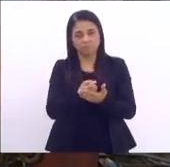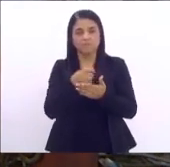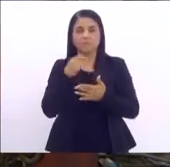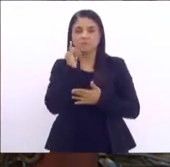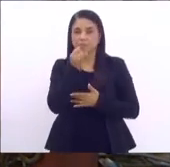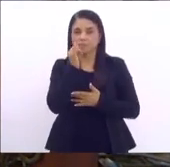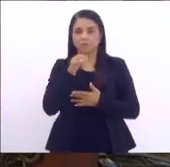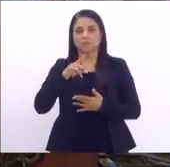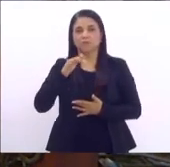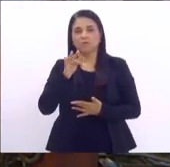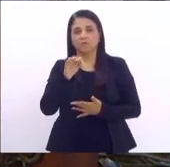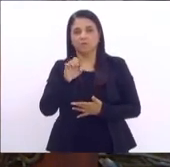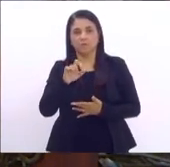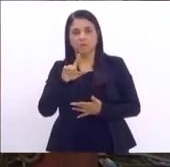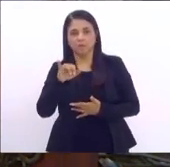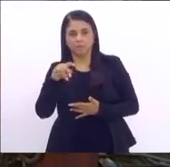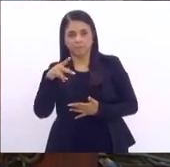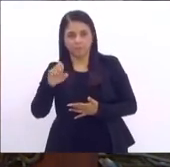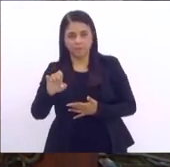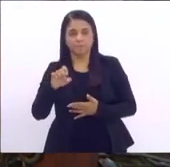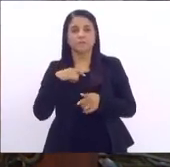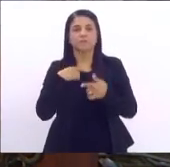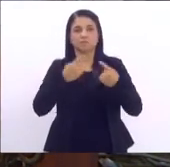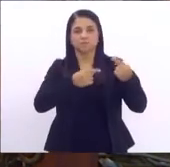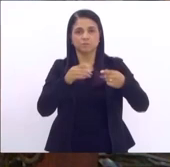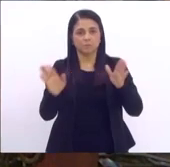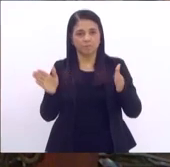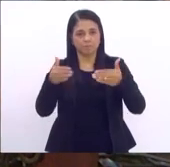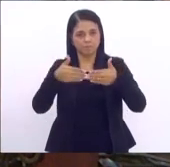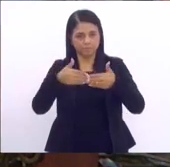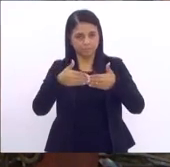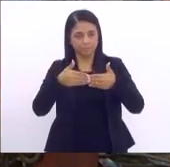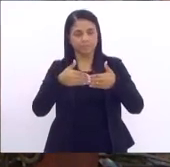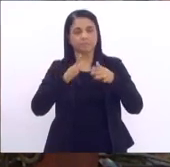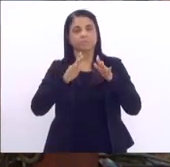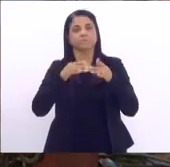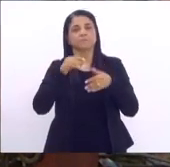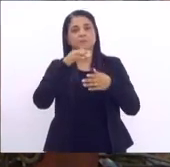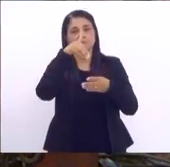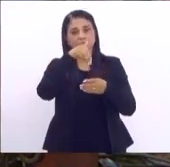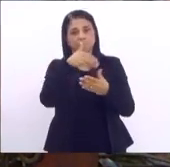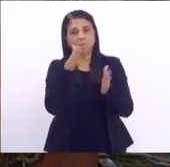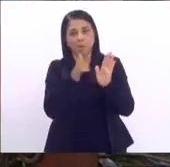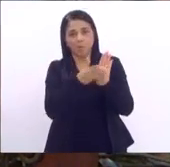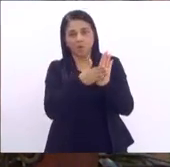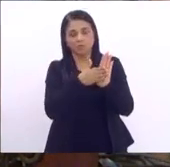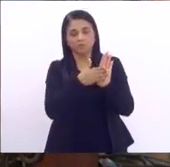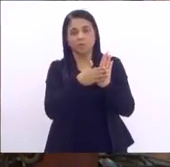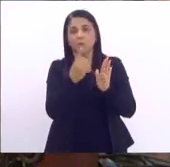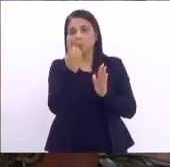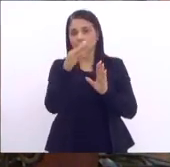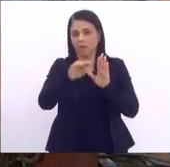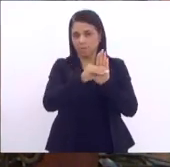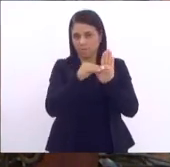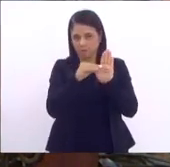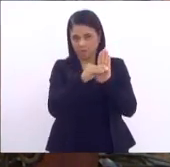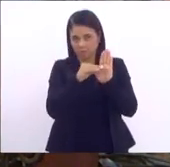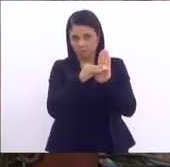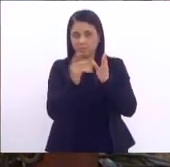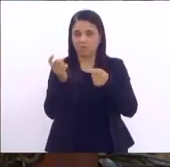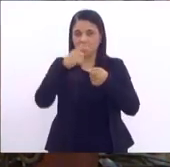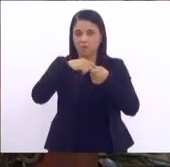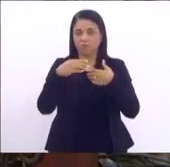Em discussão, não havendo quem queira discutir, encerrada a discussão, a presente proposta recebeu uma emenda e retorna às comissões técnicas.